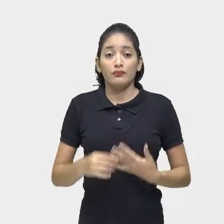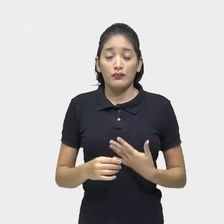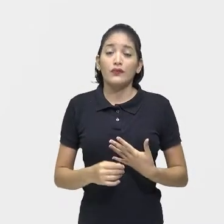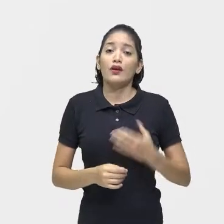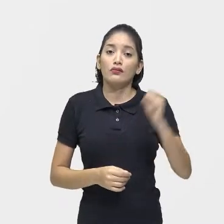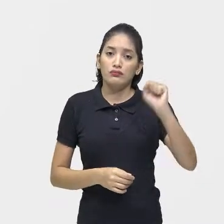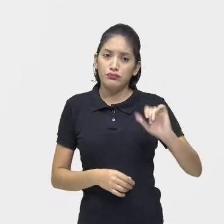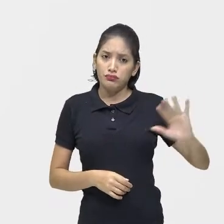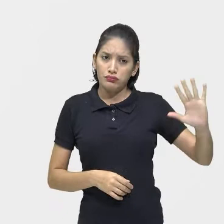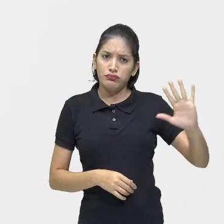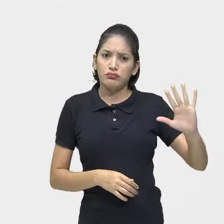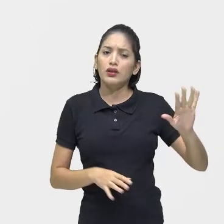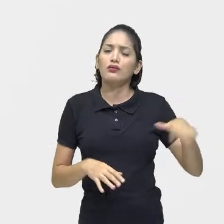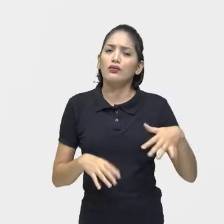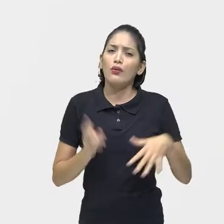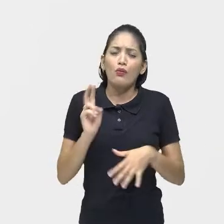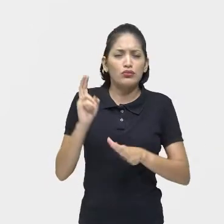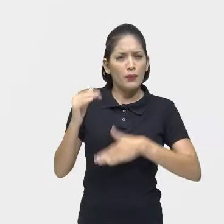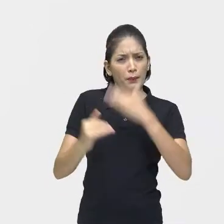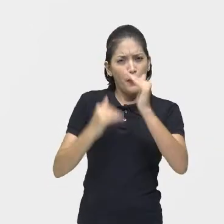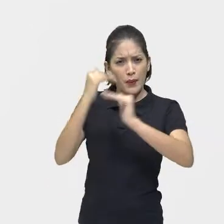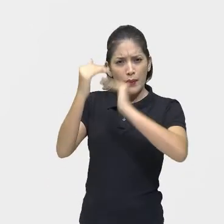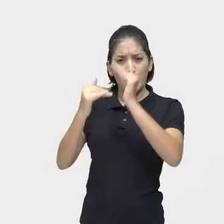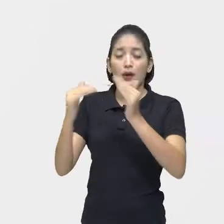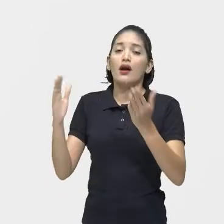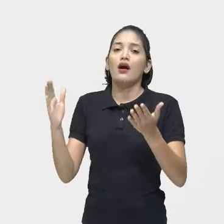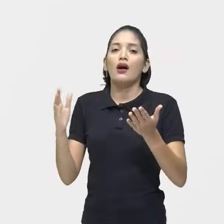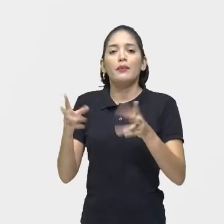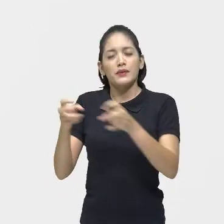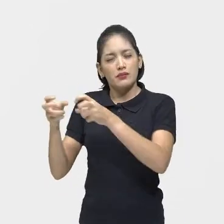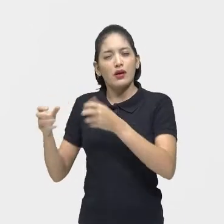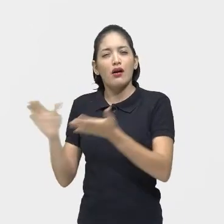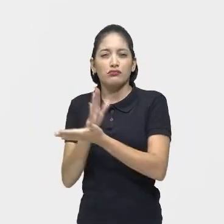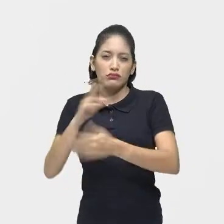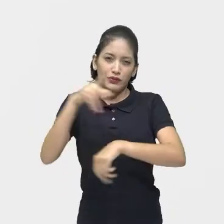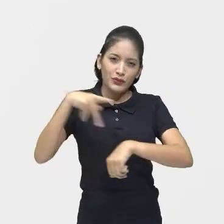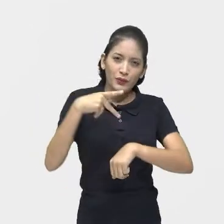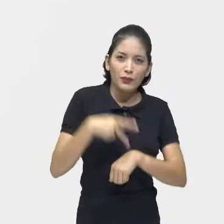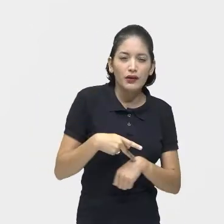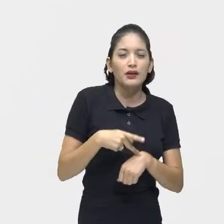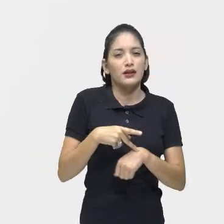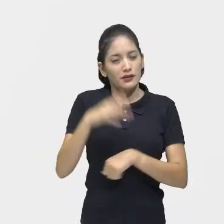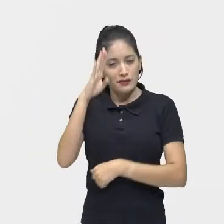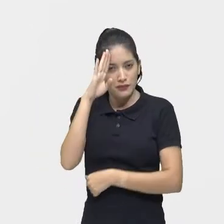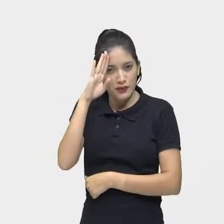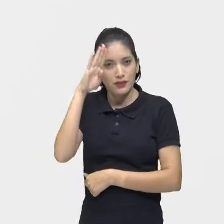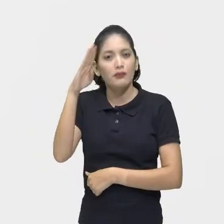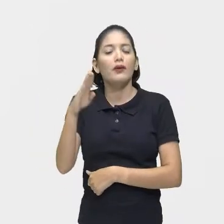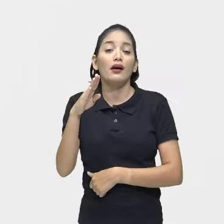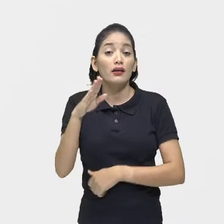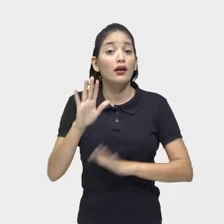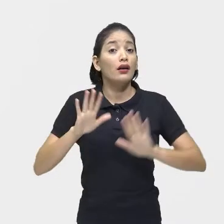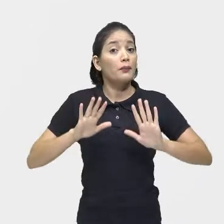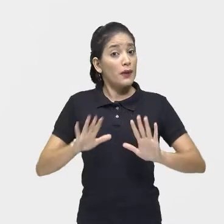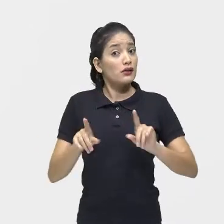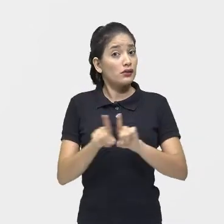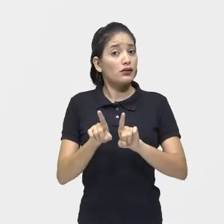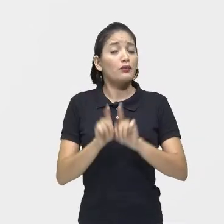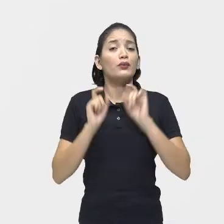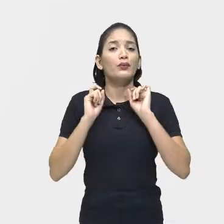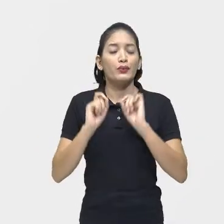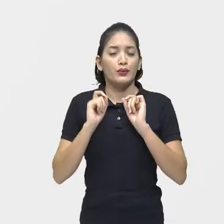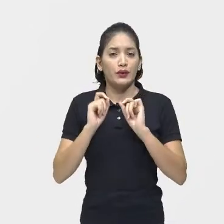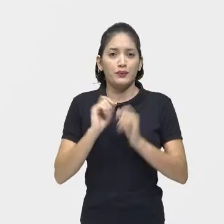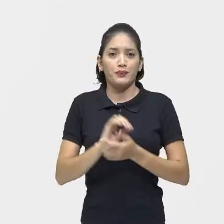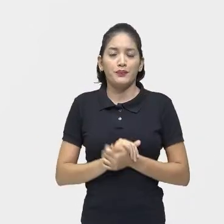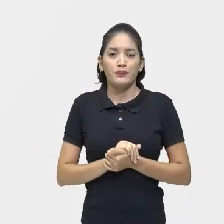Apesar de todo esse desenvolvimento, a gente viu aí alguns países que vão se destacar, né, mas a gente também tem